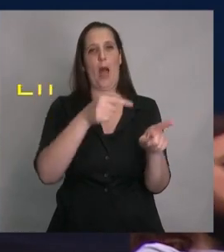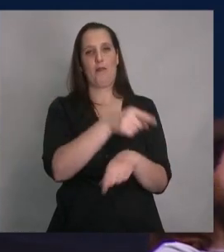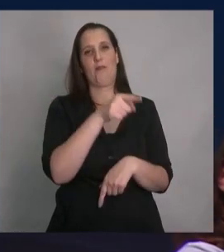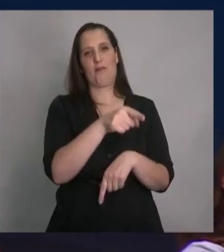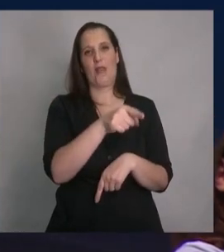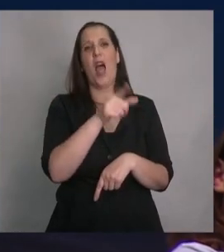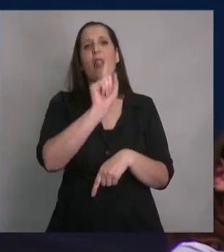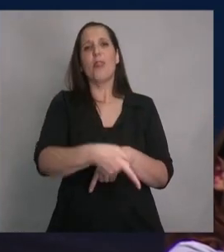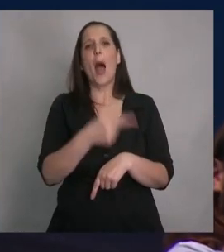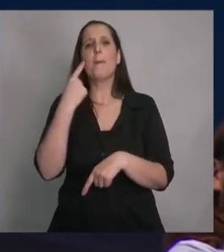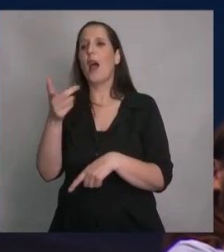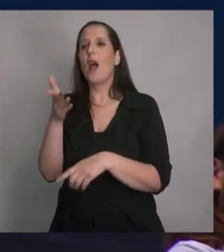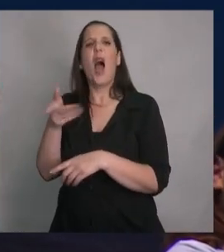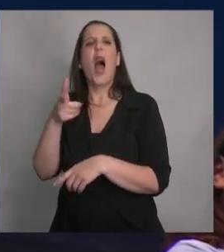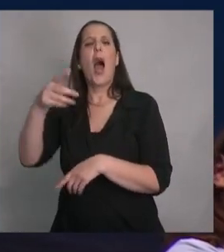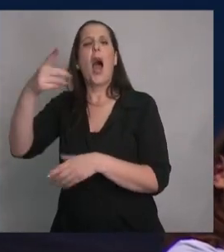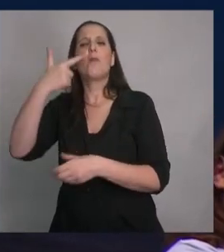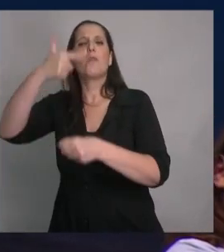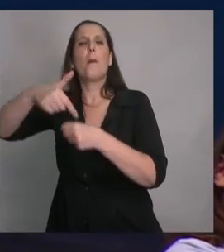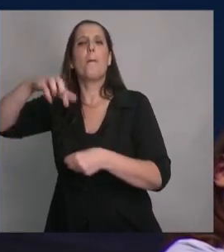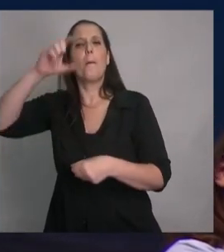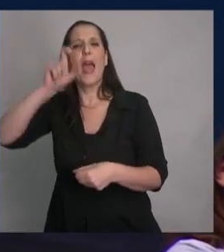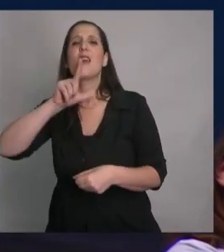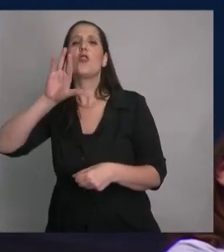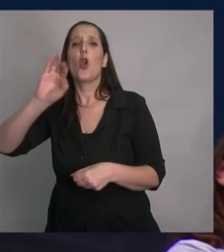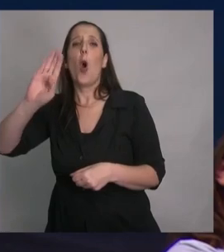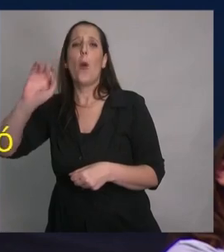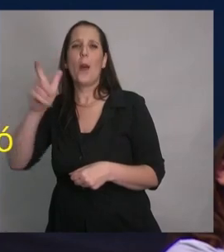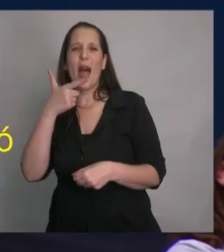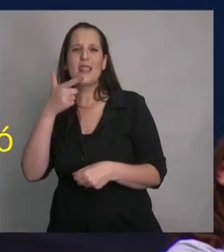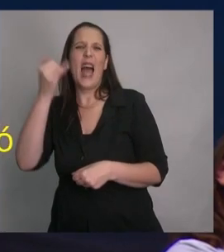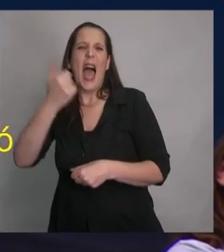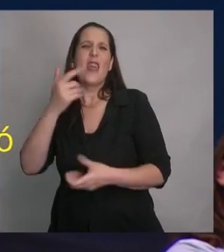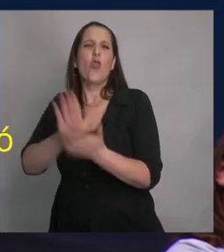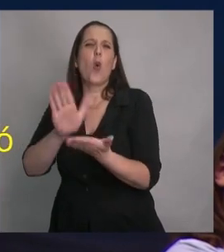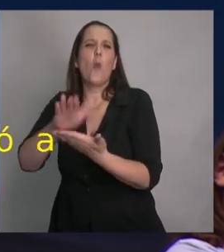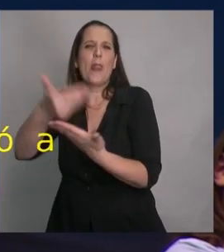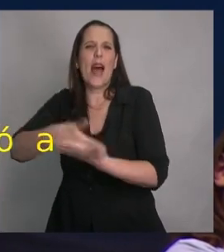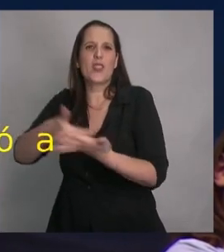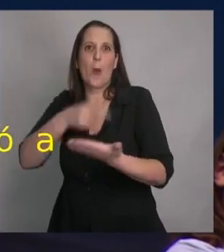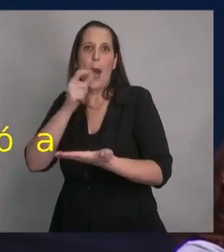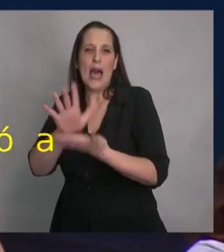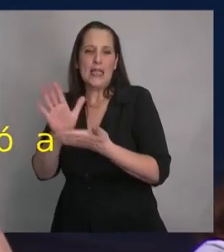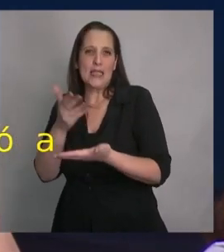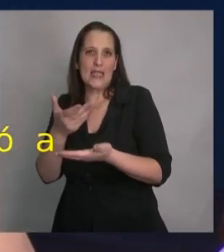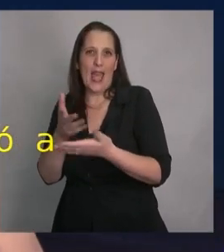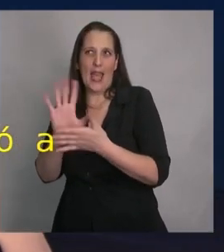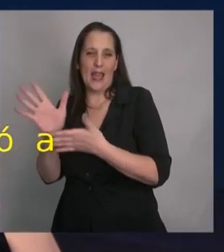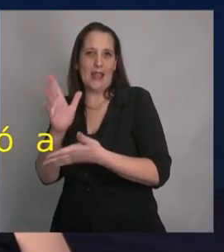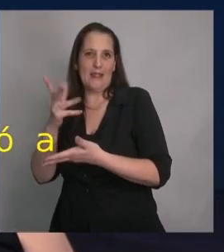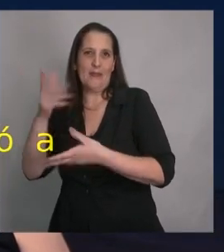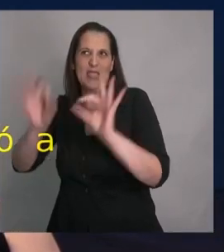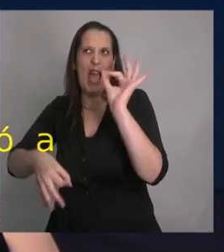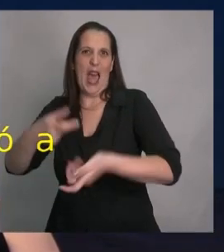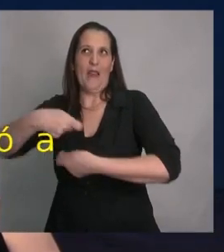os documentos do Wikileaks vazados também, falam de correspondências norte-americanas sobre a